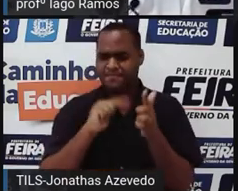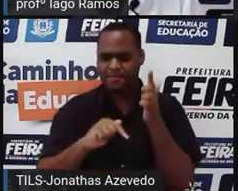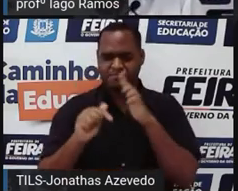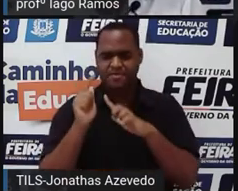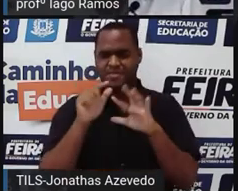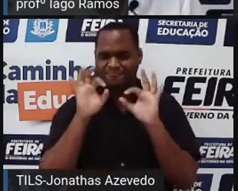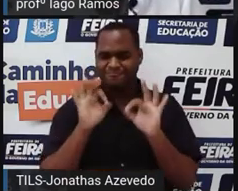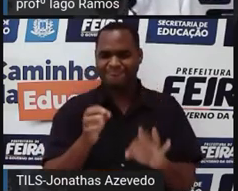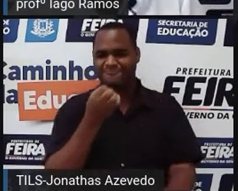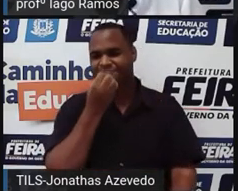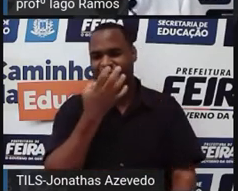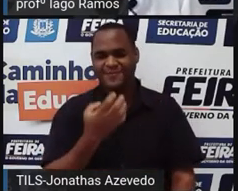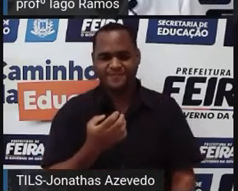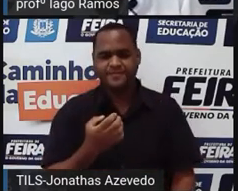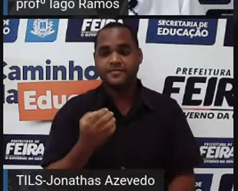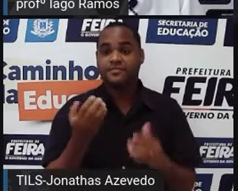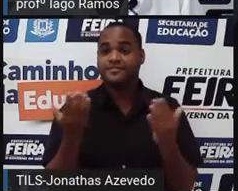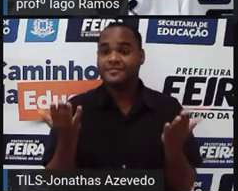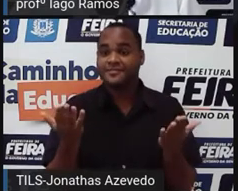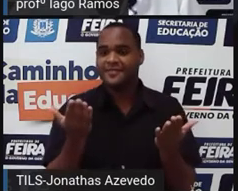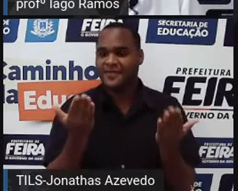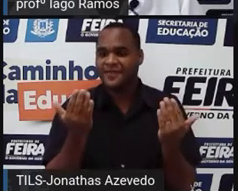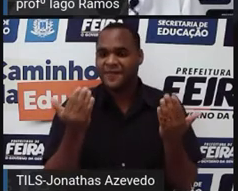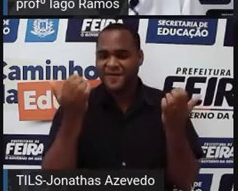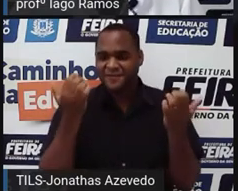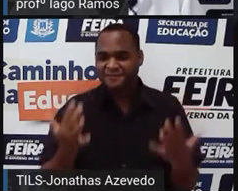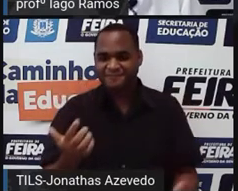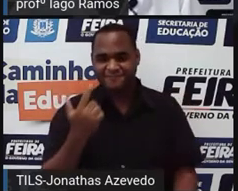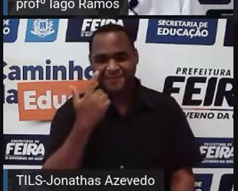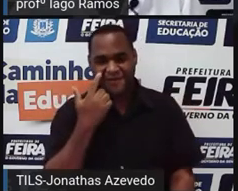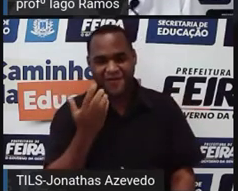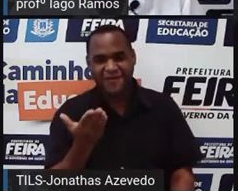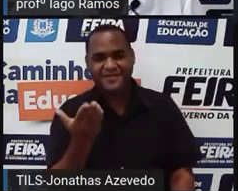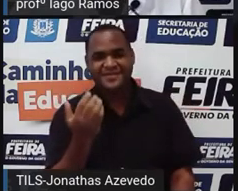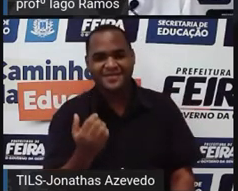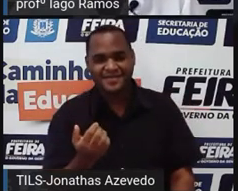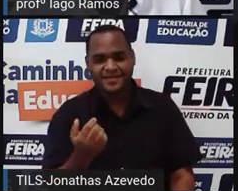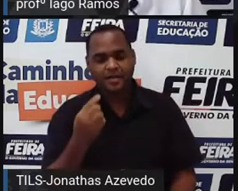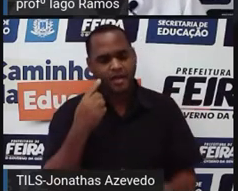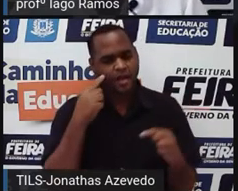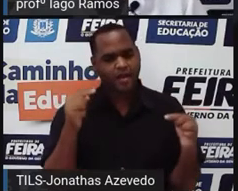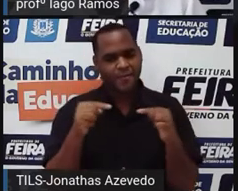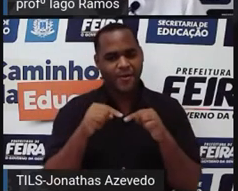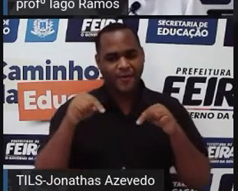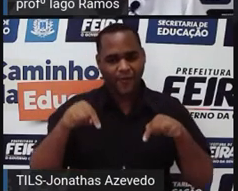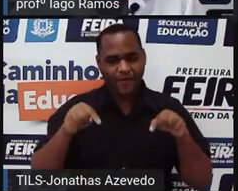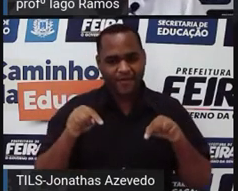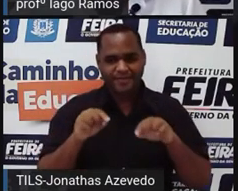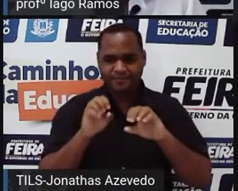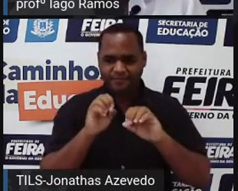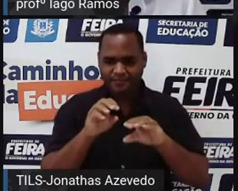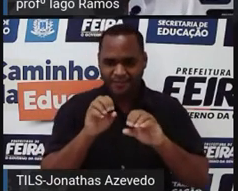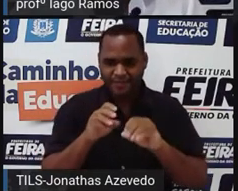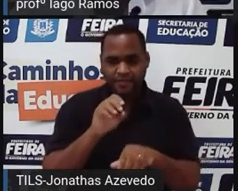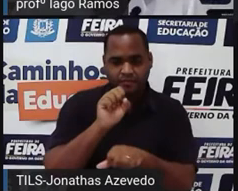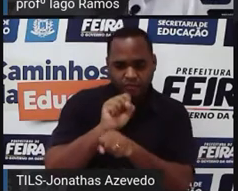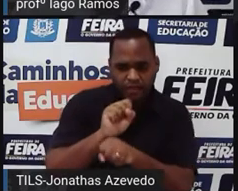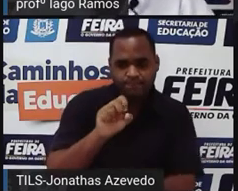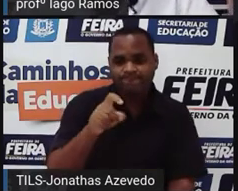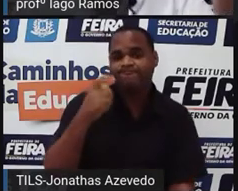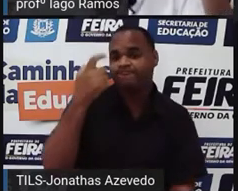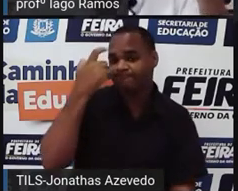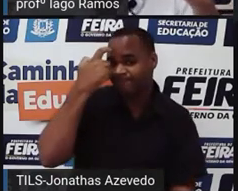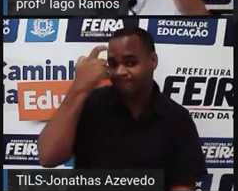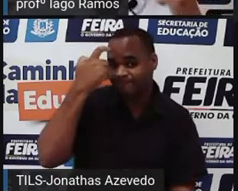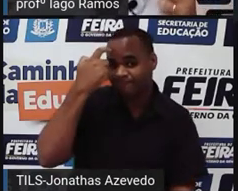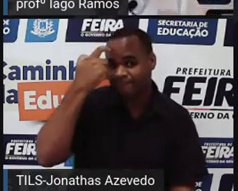beleza? Então, vamos lá, olha só aquele momentozinho da aula que a gente para um pouquinho.